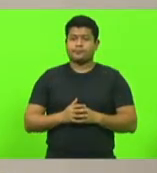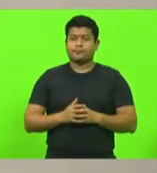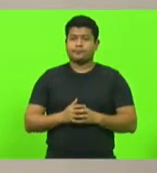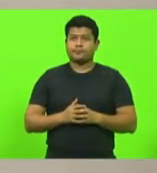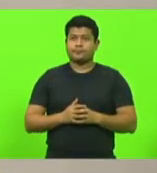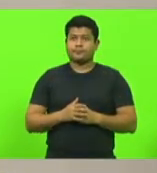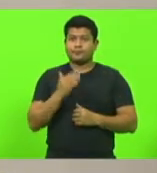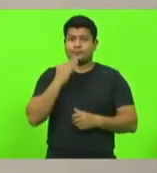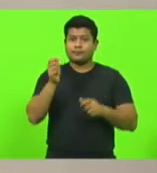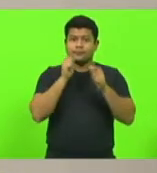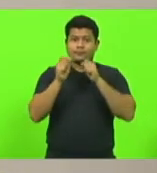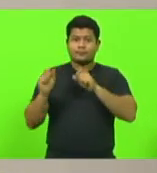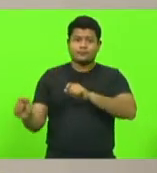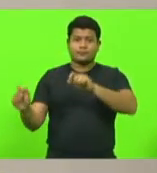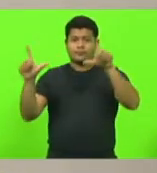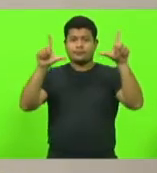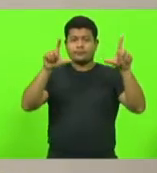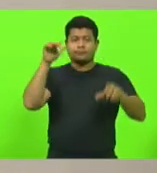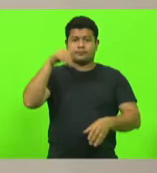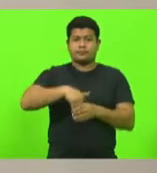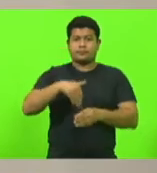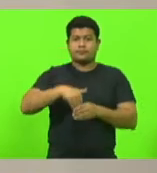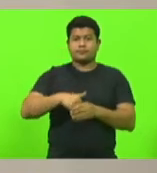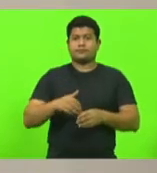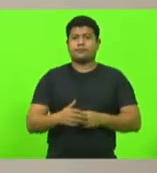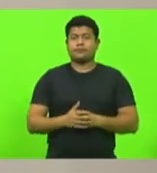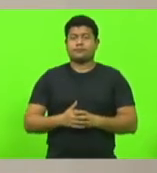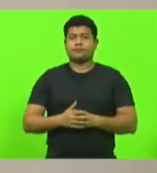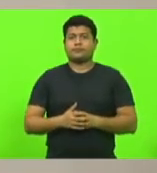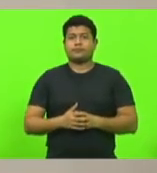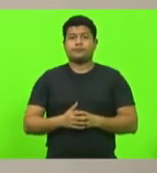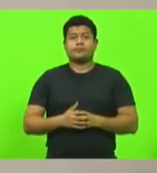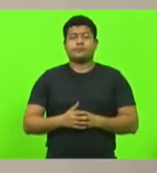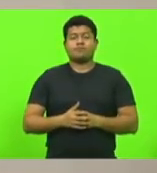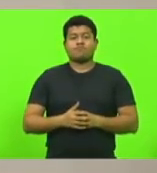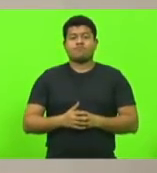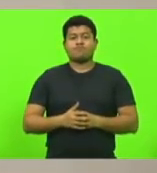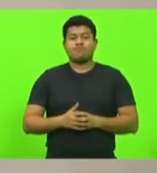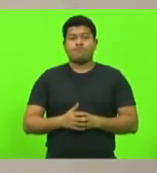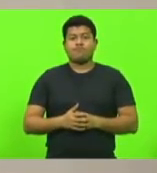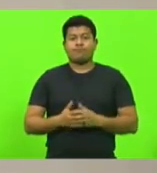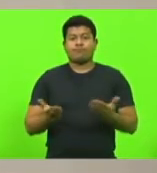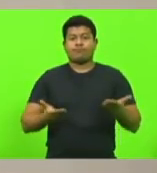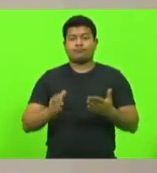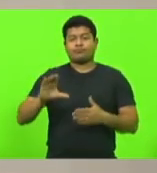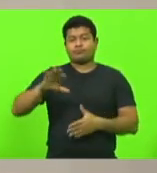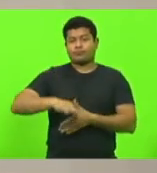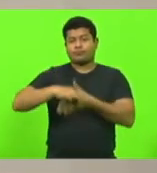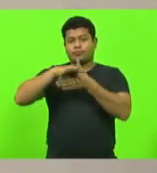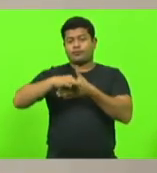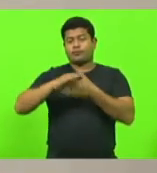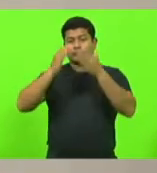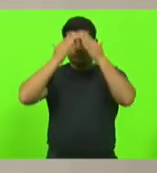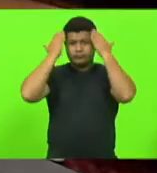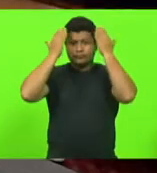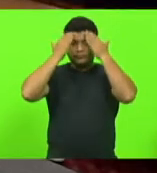Peço assessoria que abra o painel para que os senhores e senhoras deputados possam exercer seu direito de voto. Com a palavra, o líder do governo para encaminhamento de